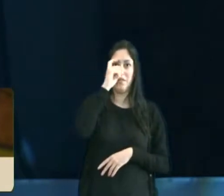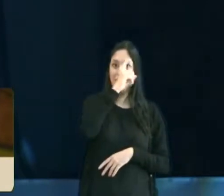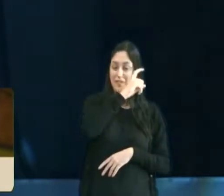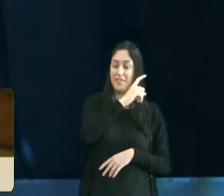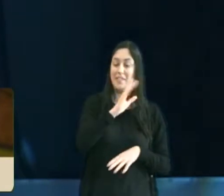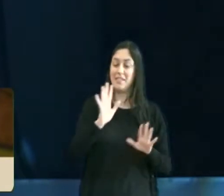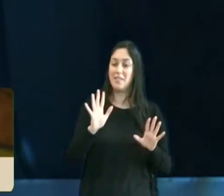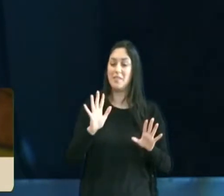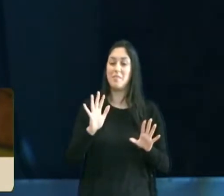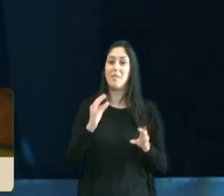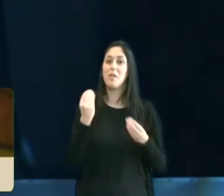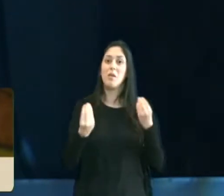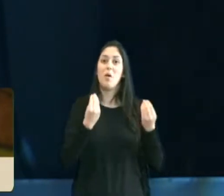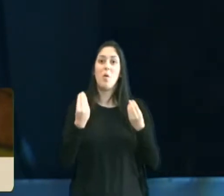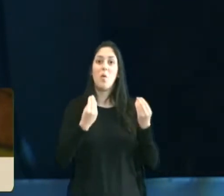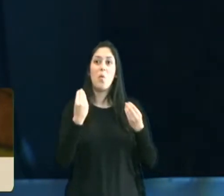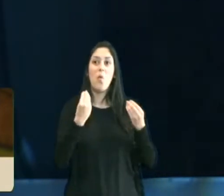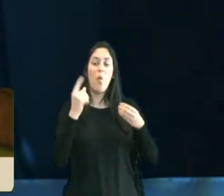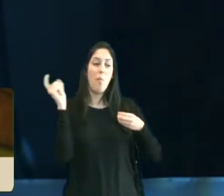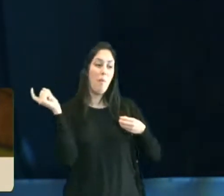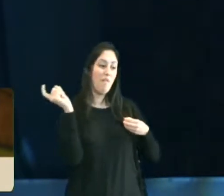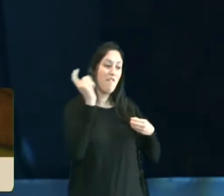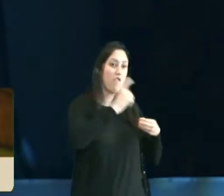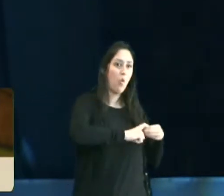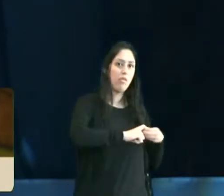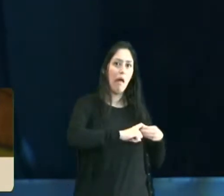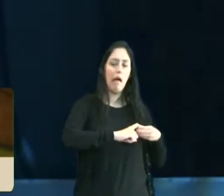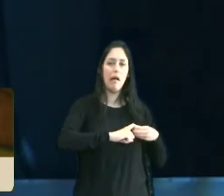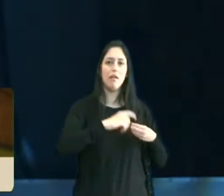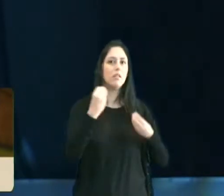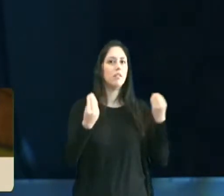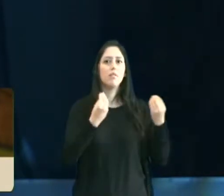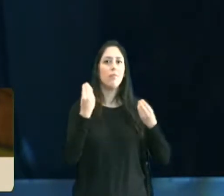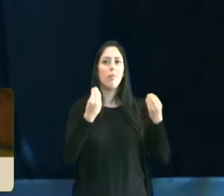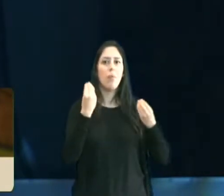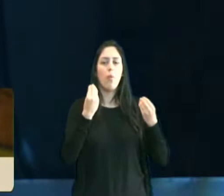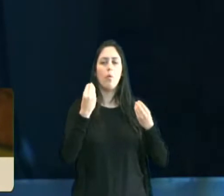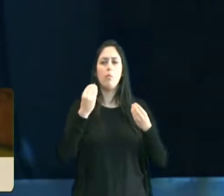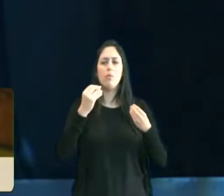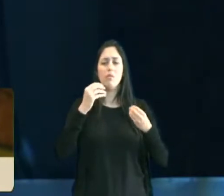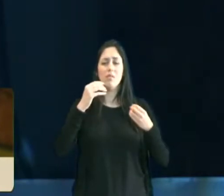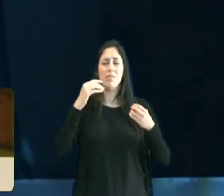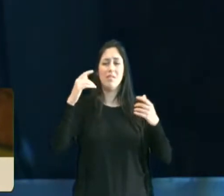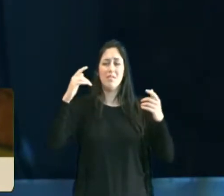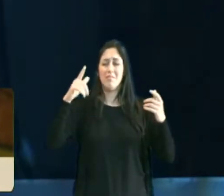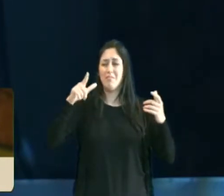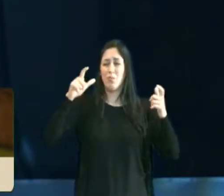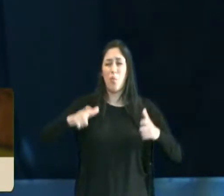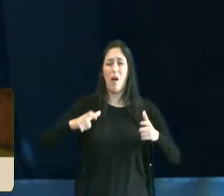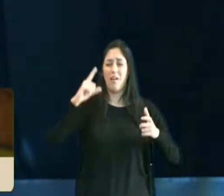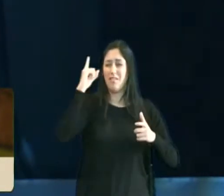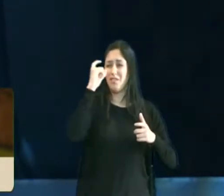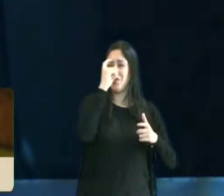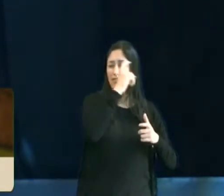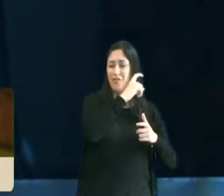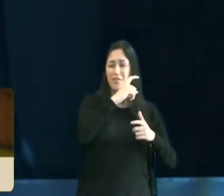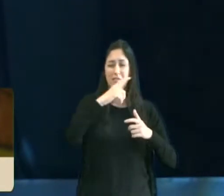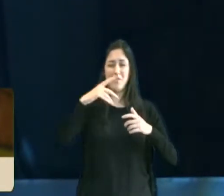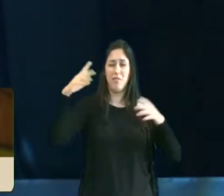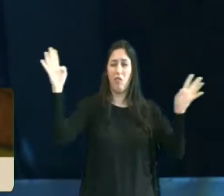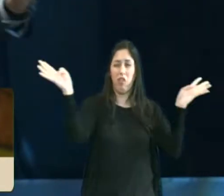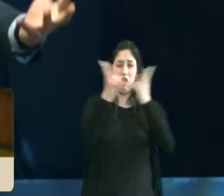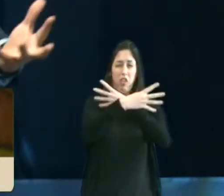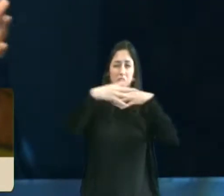Voltar tinha a ver com passar de novo pelo lugar terrível. O lugar da viagem onde eles